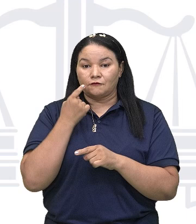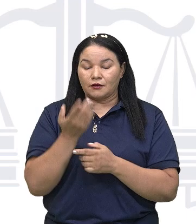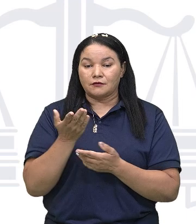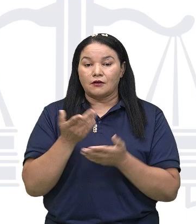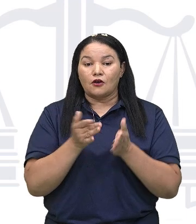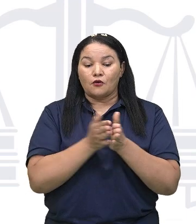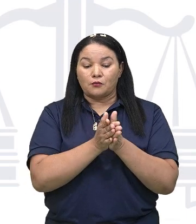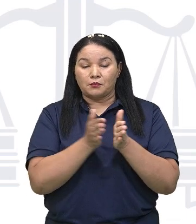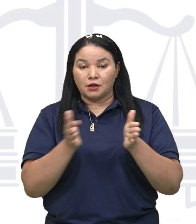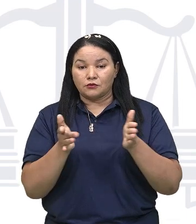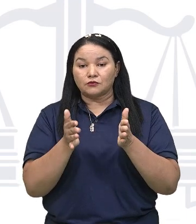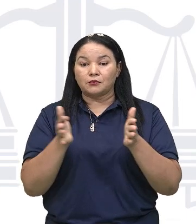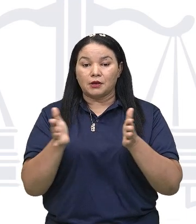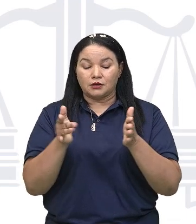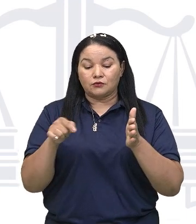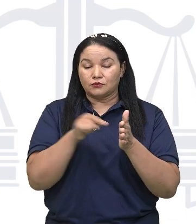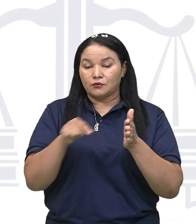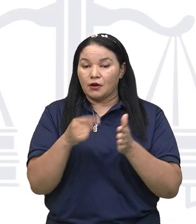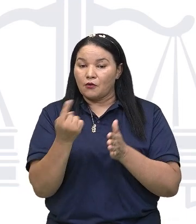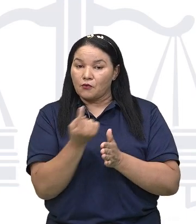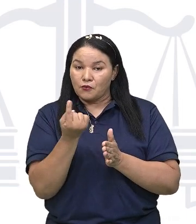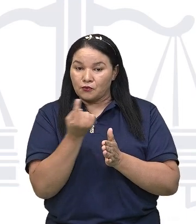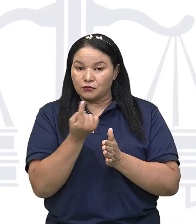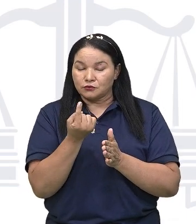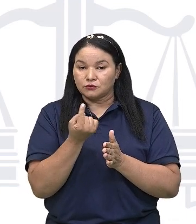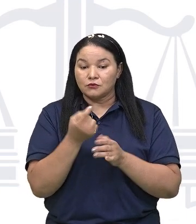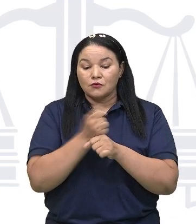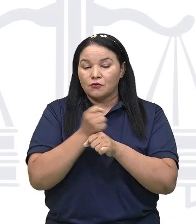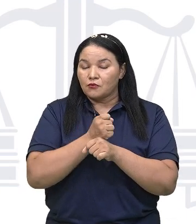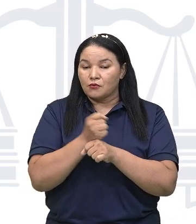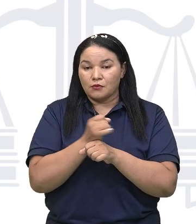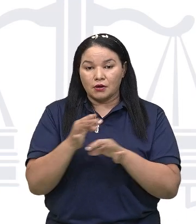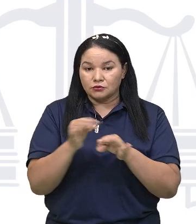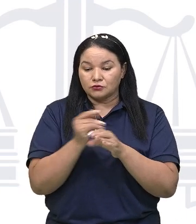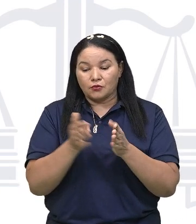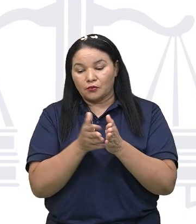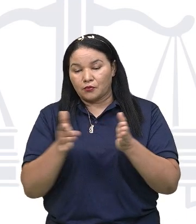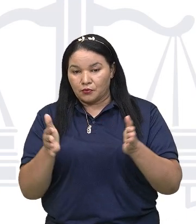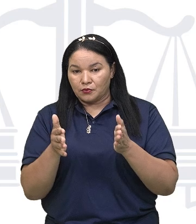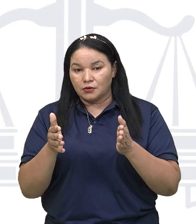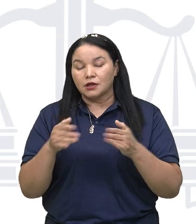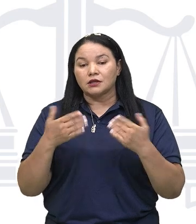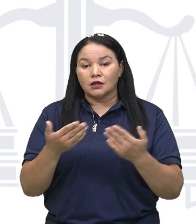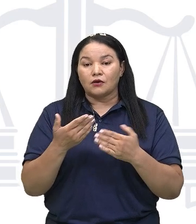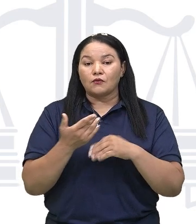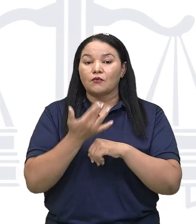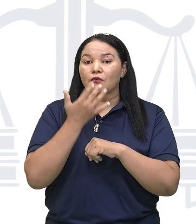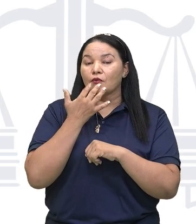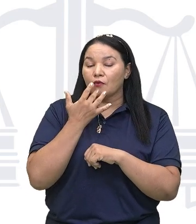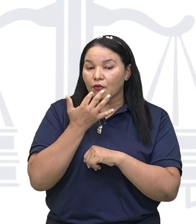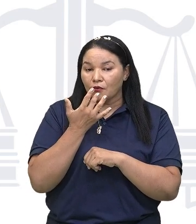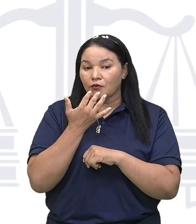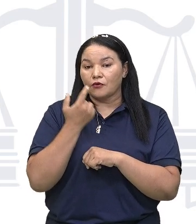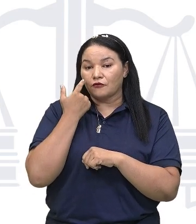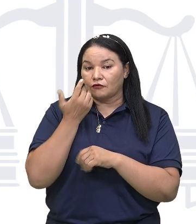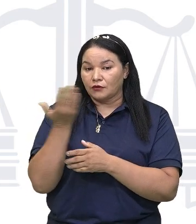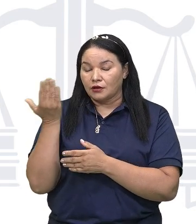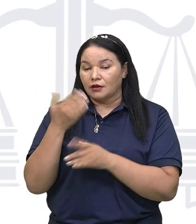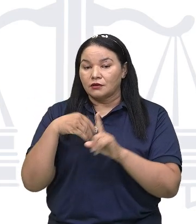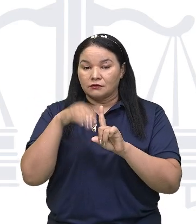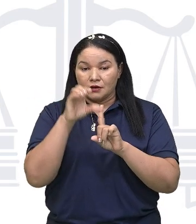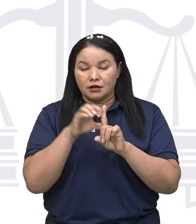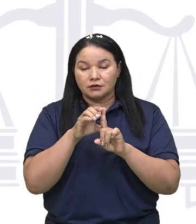único, né? Nós trabalhamos o ano todo, então é modular. E aí, olha, cada cor dessa que vocês estão vendo no calendário é